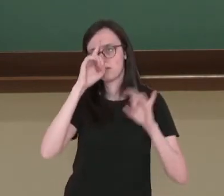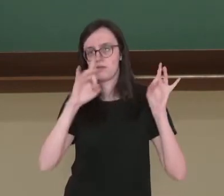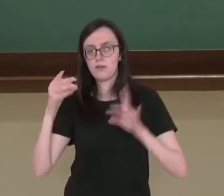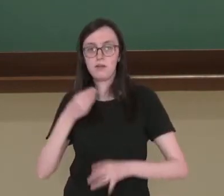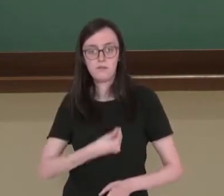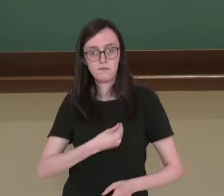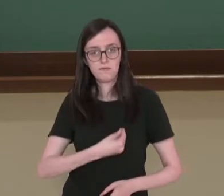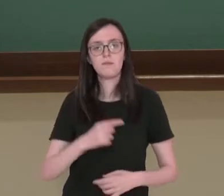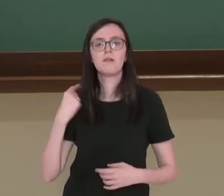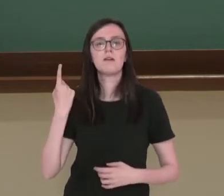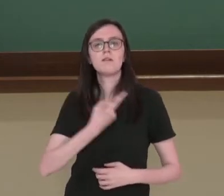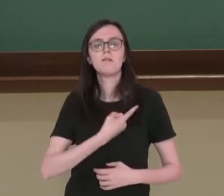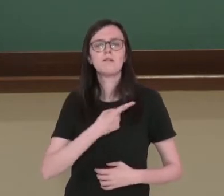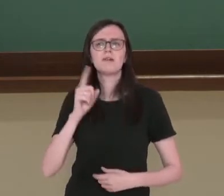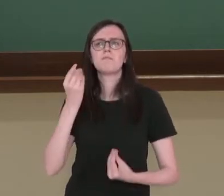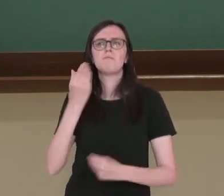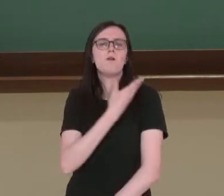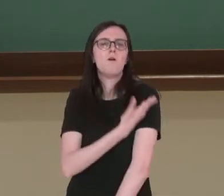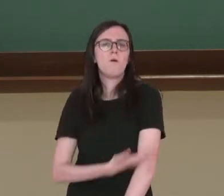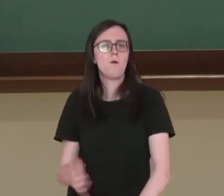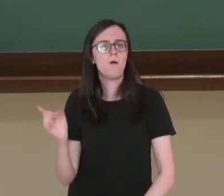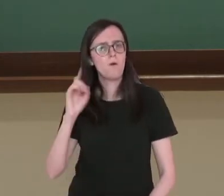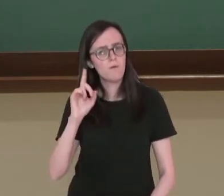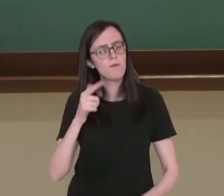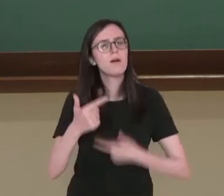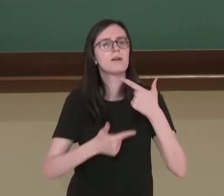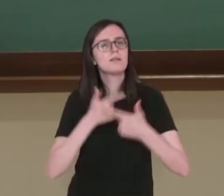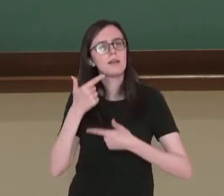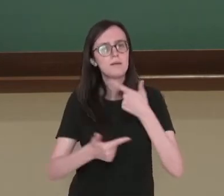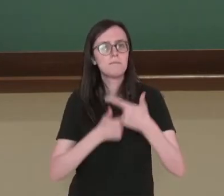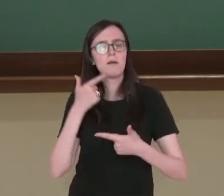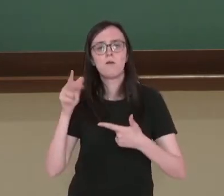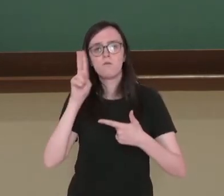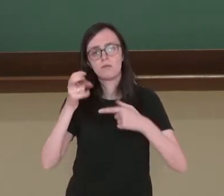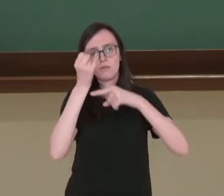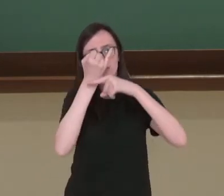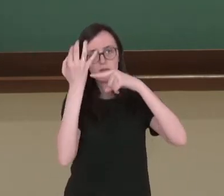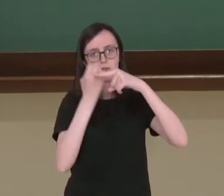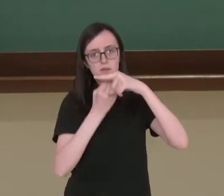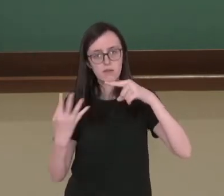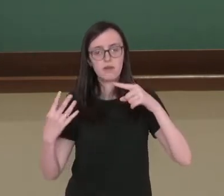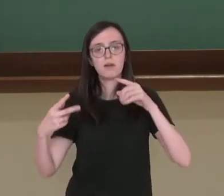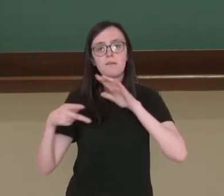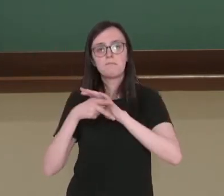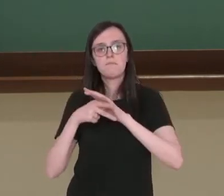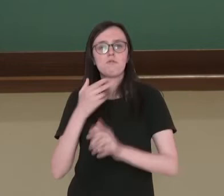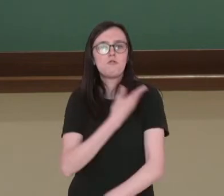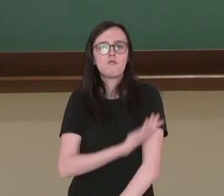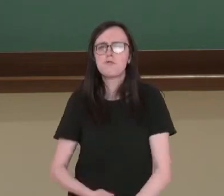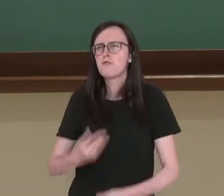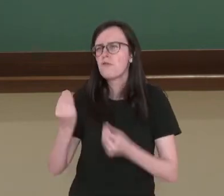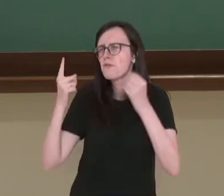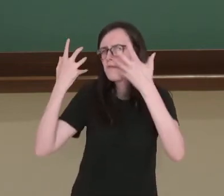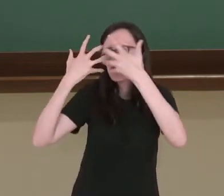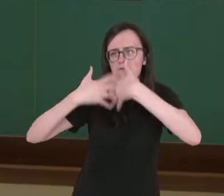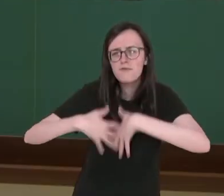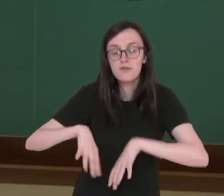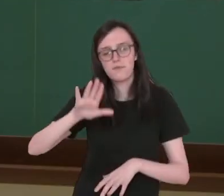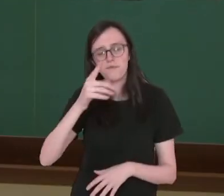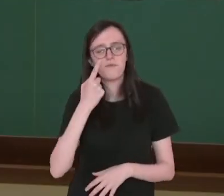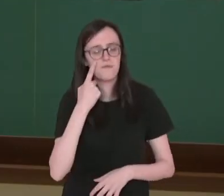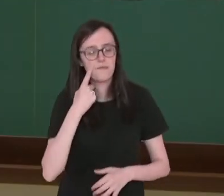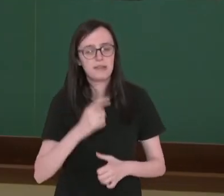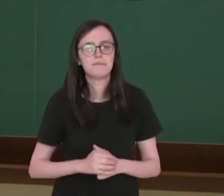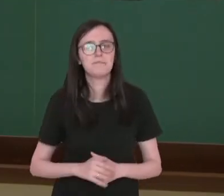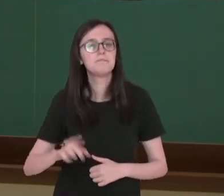gente, não está muito acostumado a trabalhar com fração na fala. Então vamos dar uma olhadinha como é que deu aqui. Então,